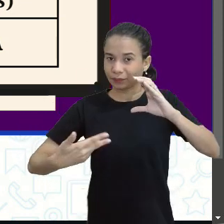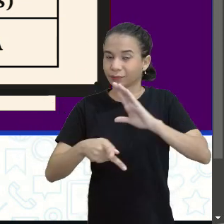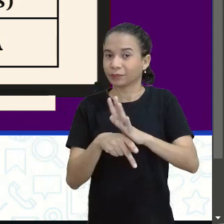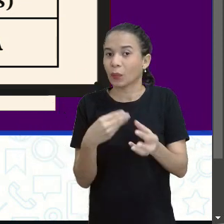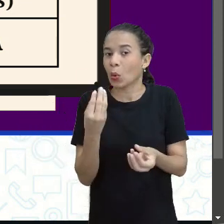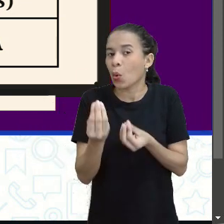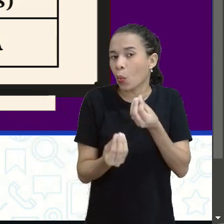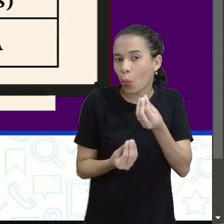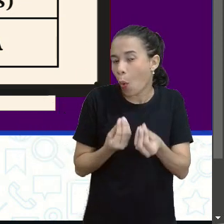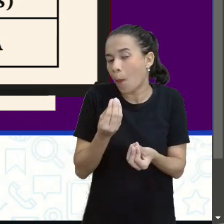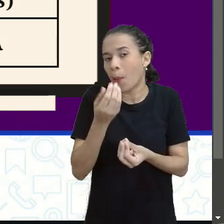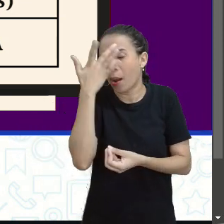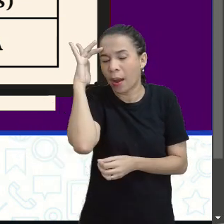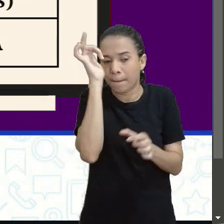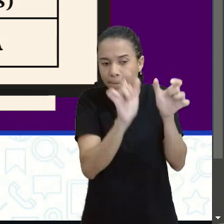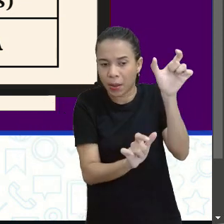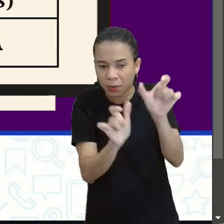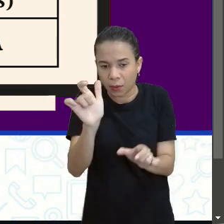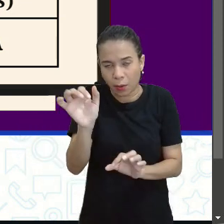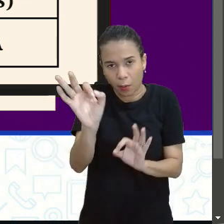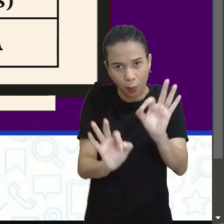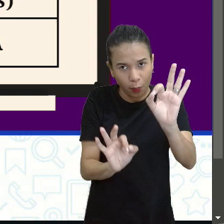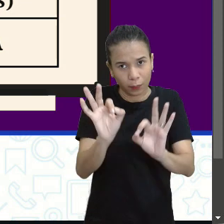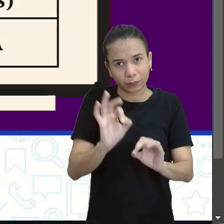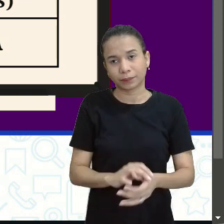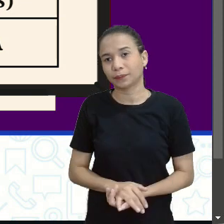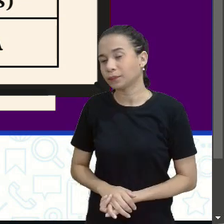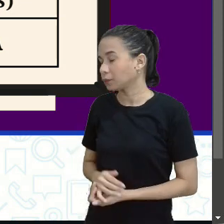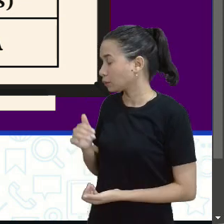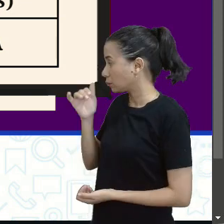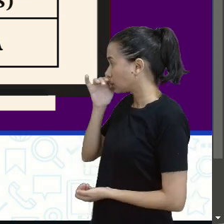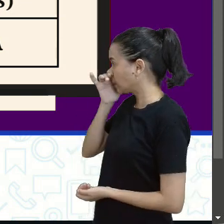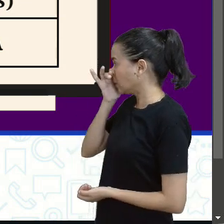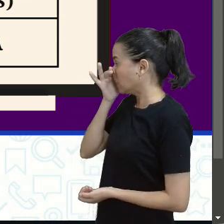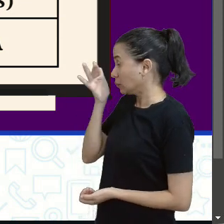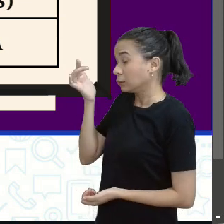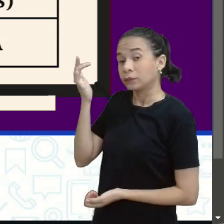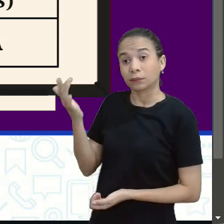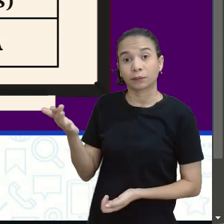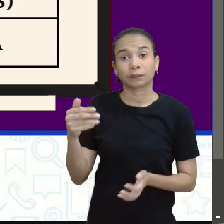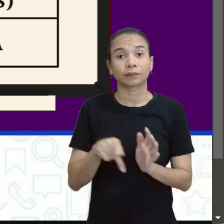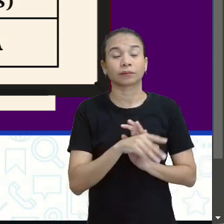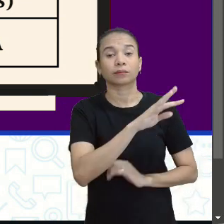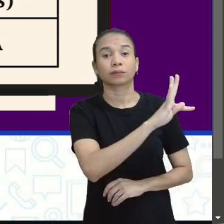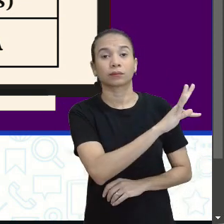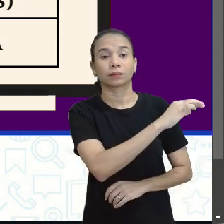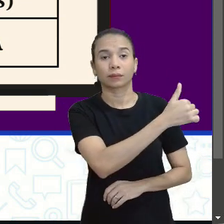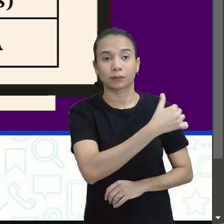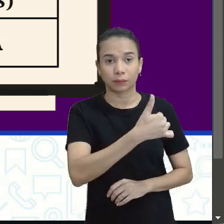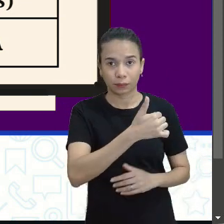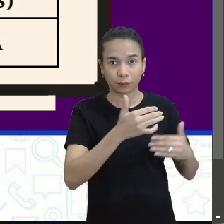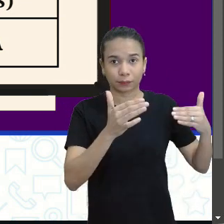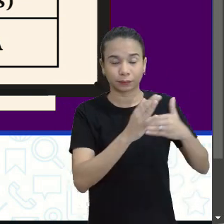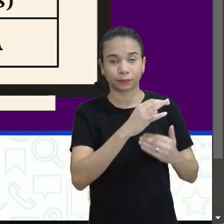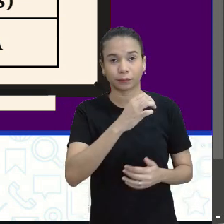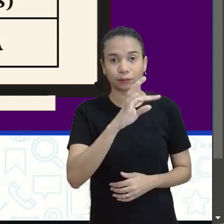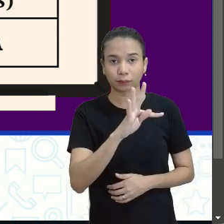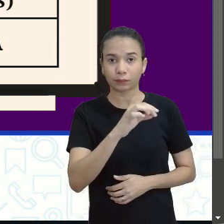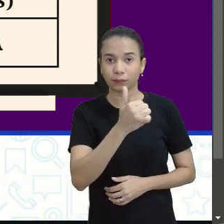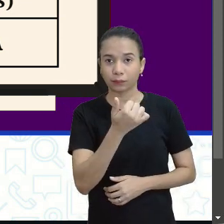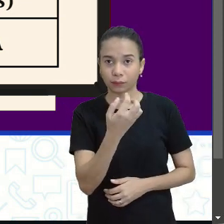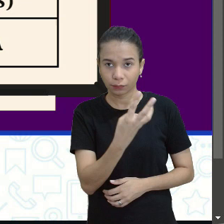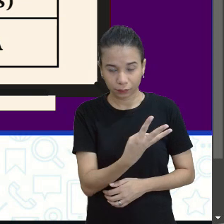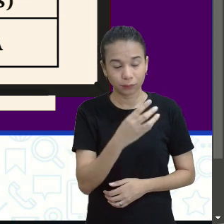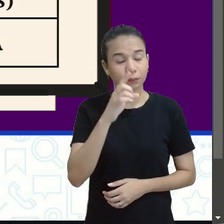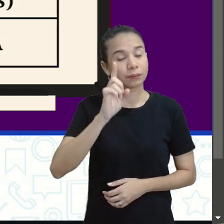é que essas pessoas são divididas. Então, de T11 a T13,